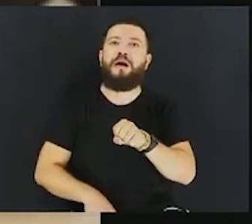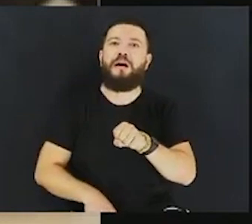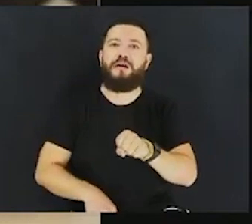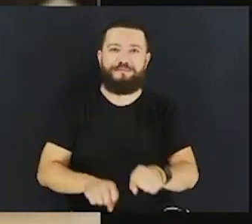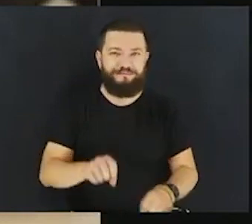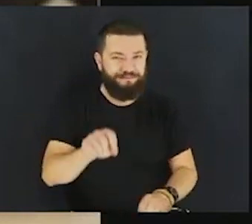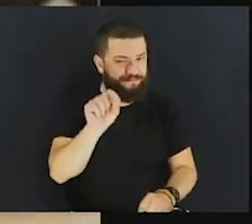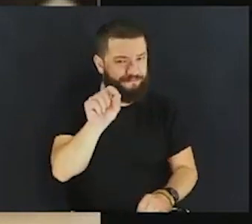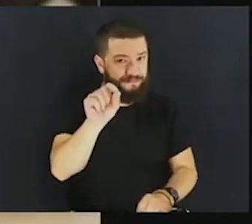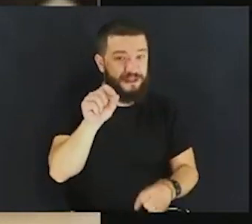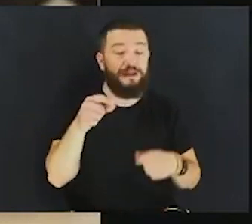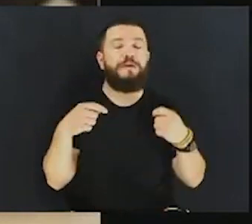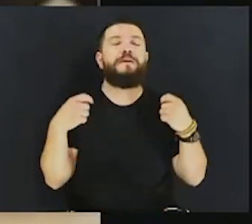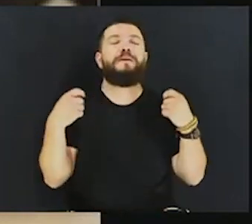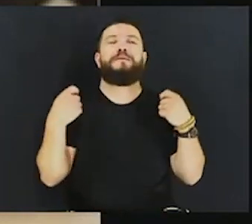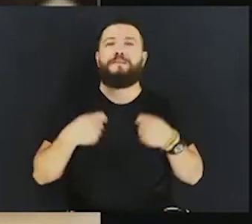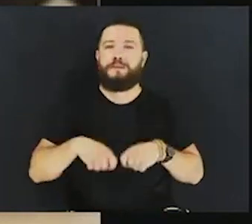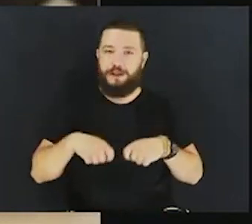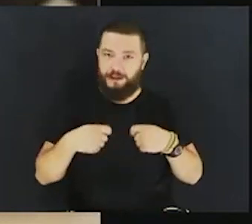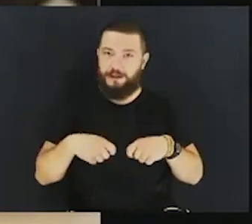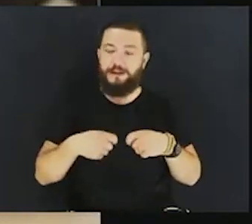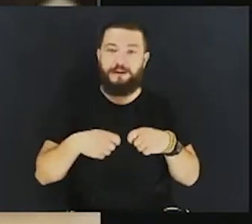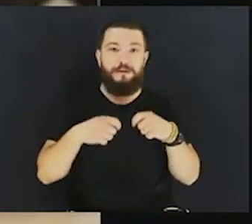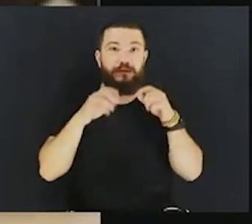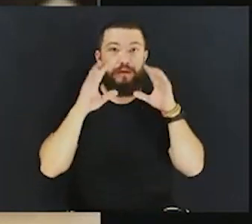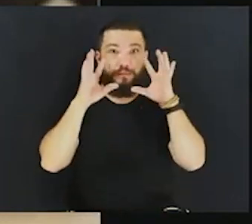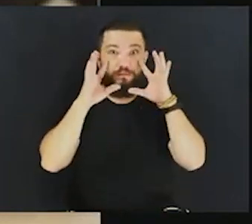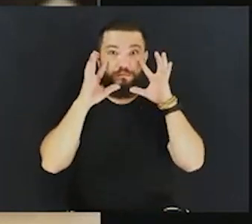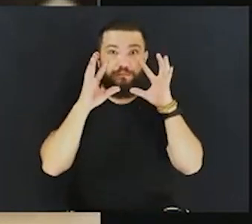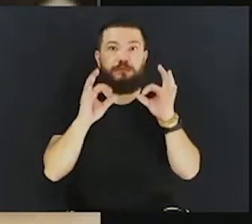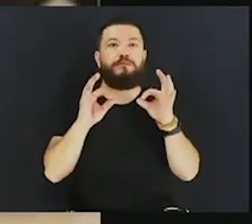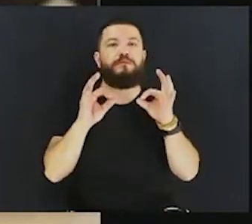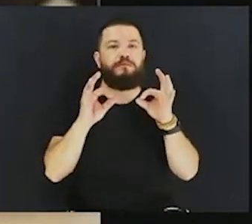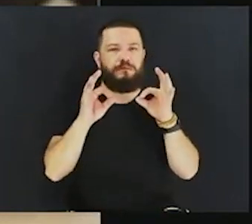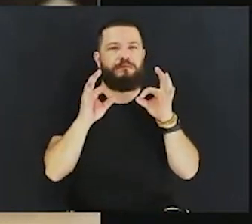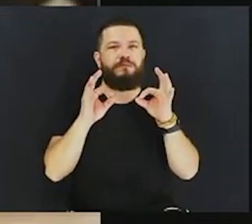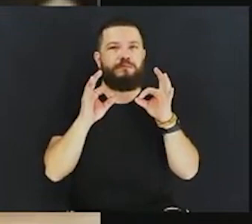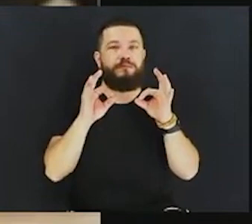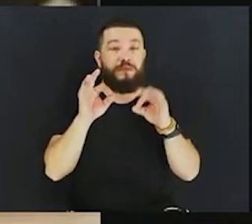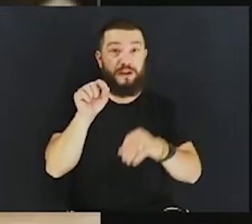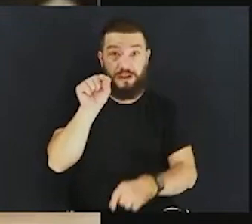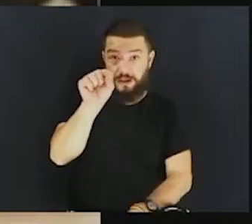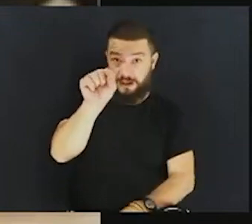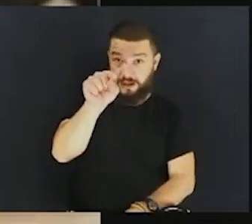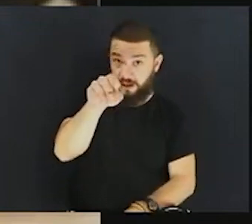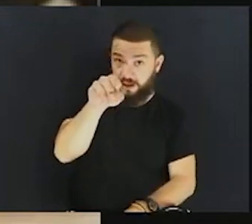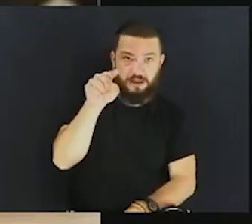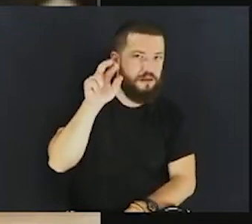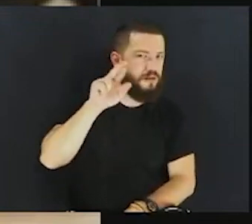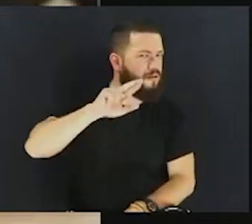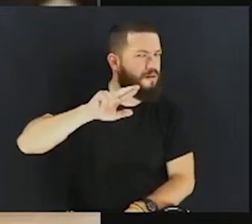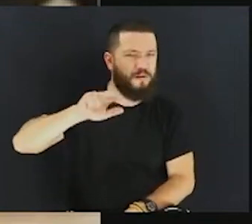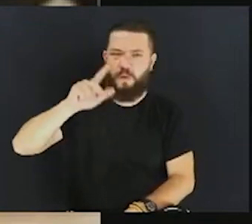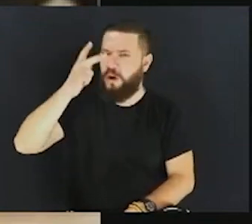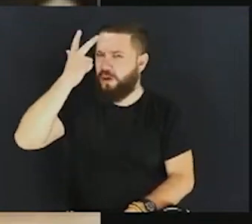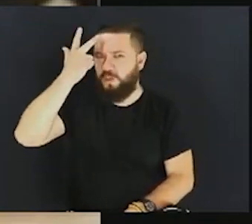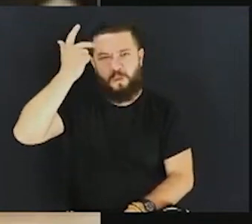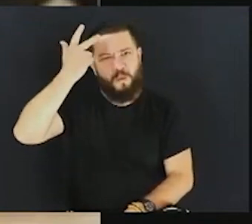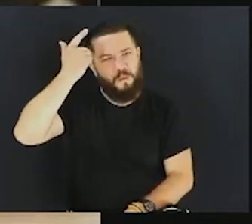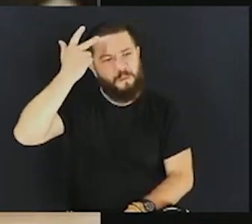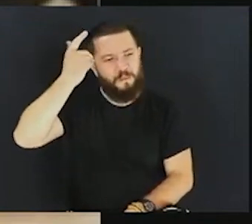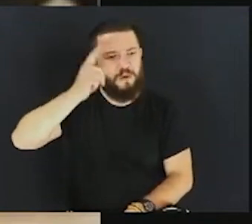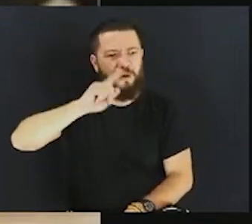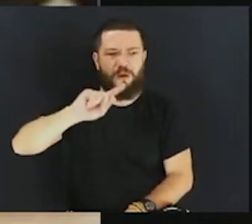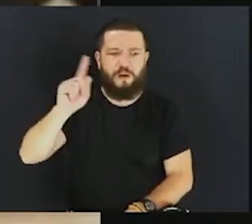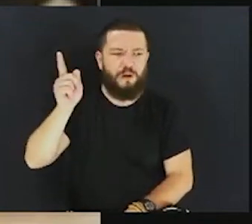tenha posicionamento e que a gente reconheça que isso não pode demandar nenhuma consideração e nenhum cuidado.